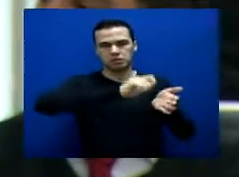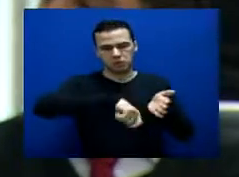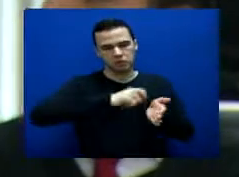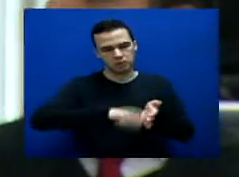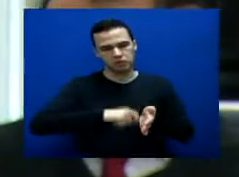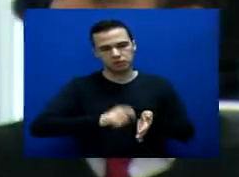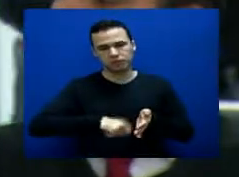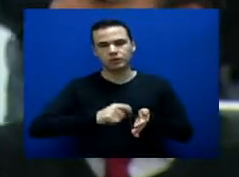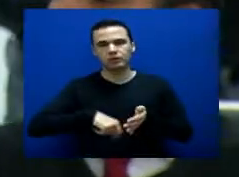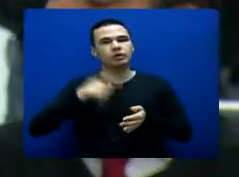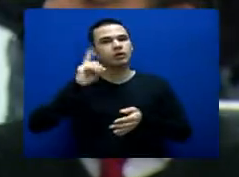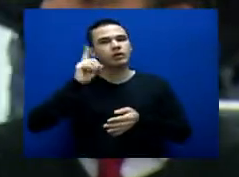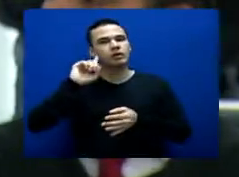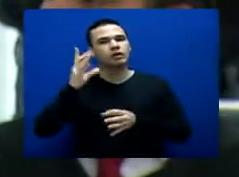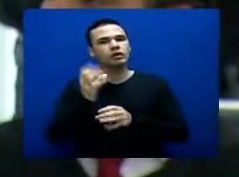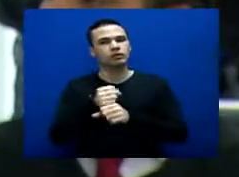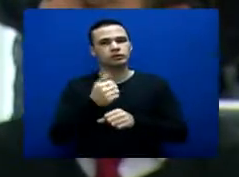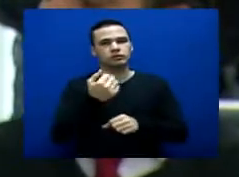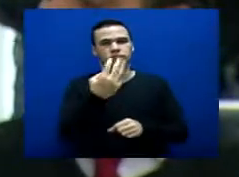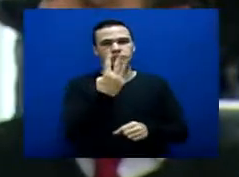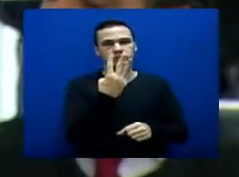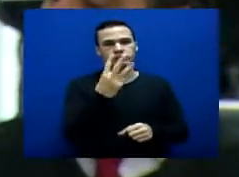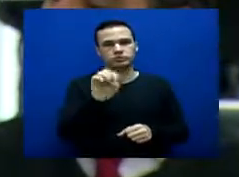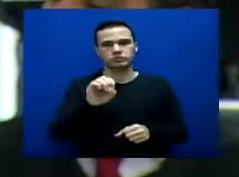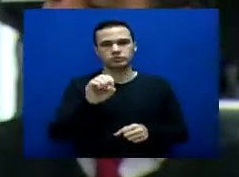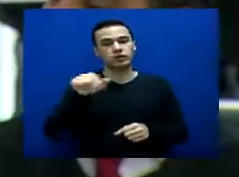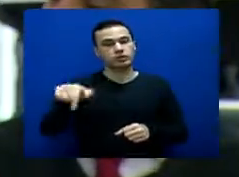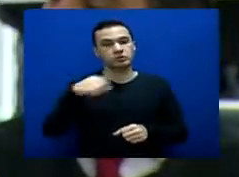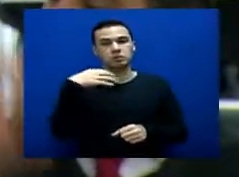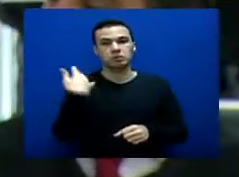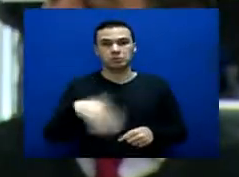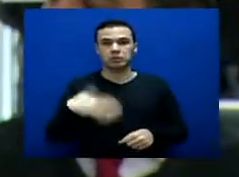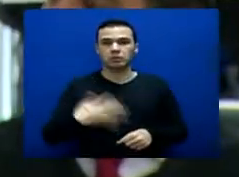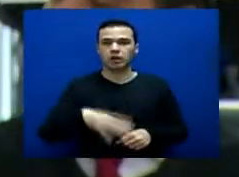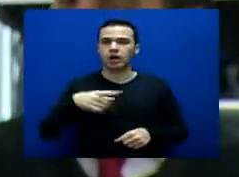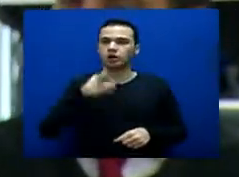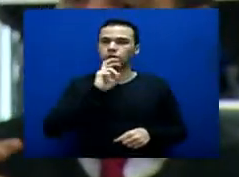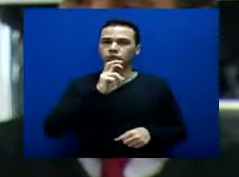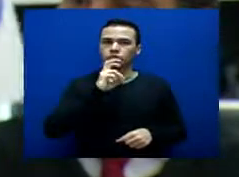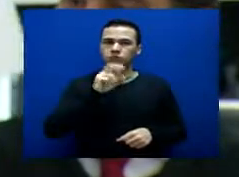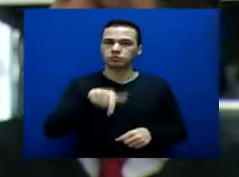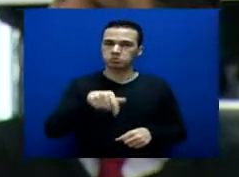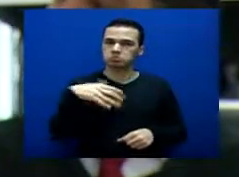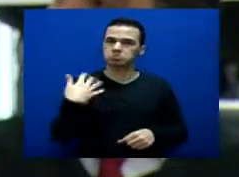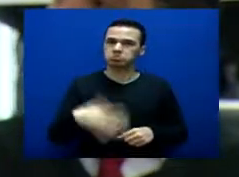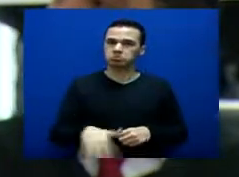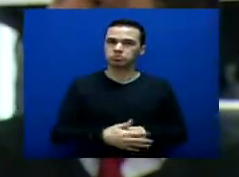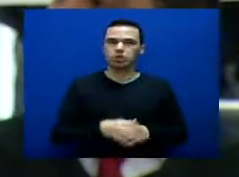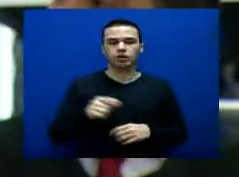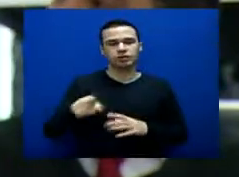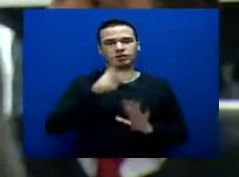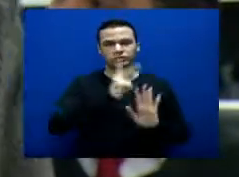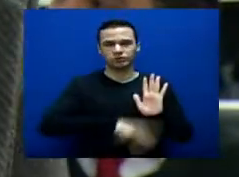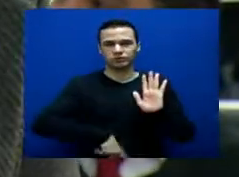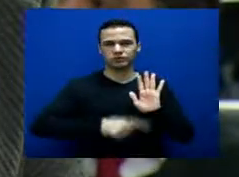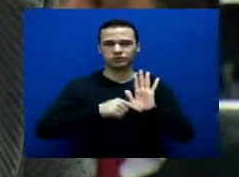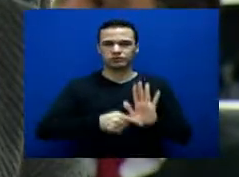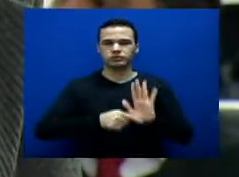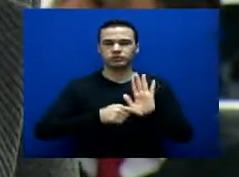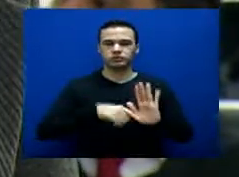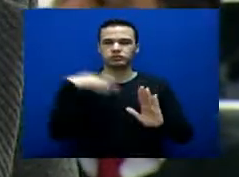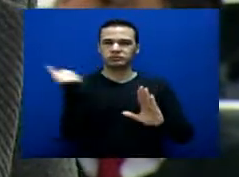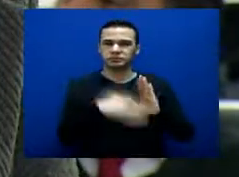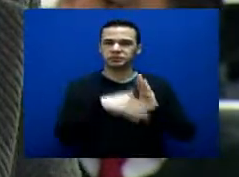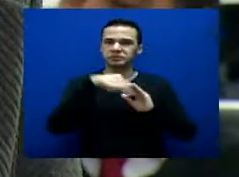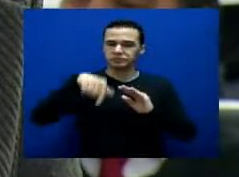em menos de 30 dias. Isso é um fato em Sorocaba do quanto que esse projeto que foi